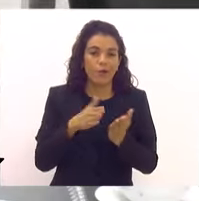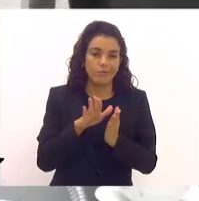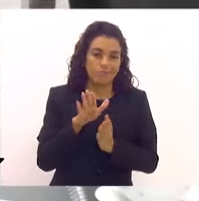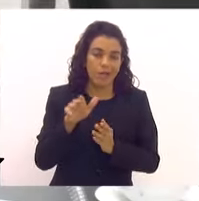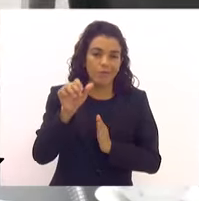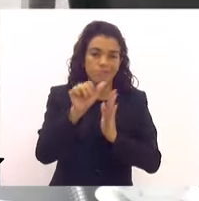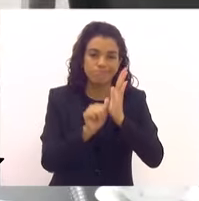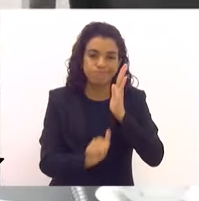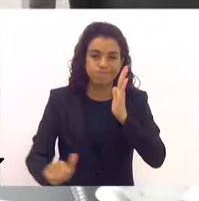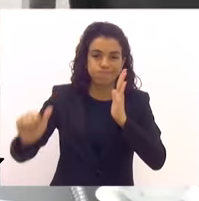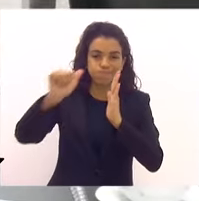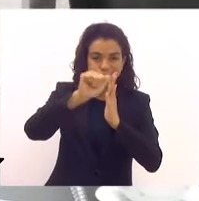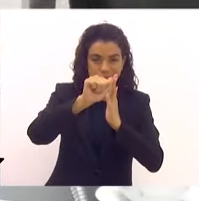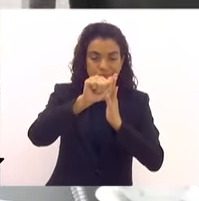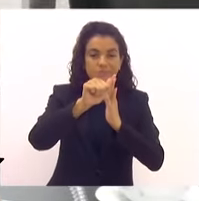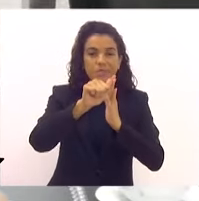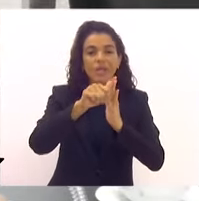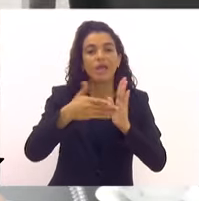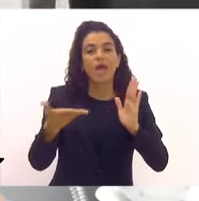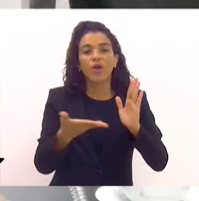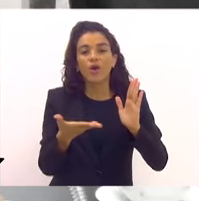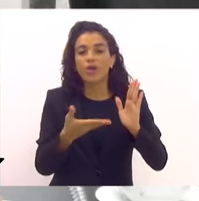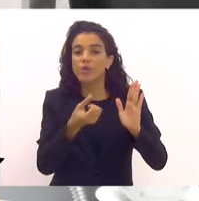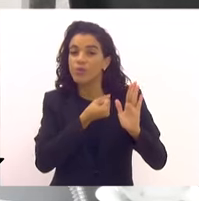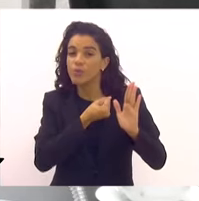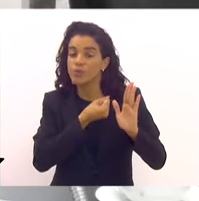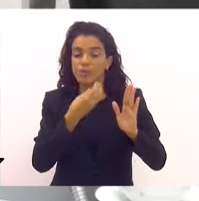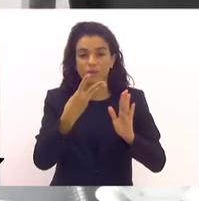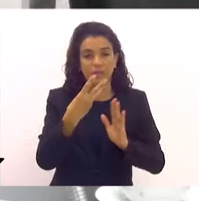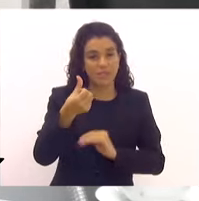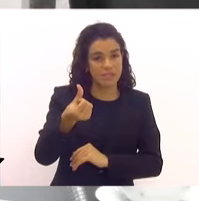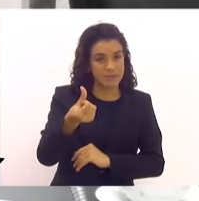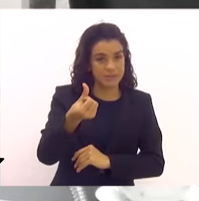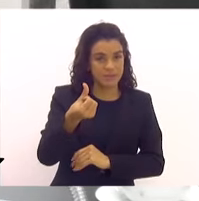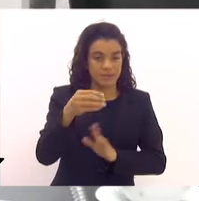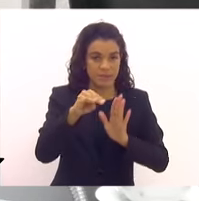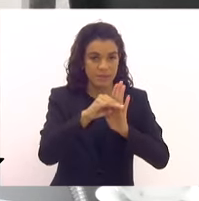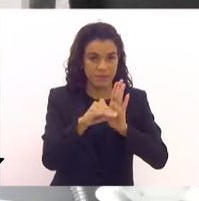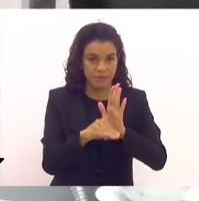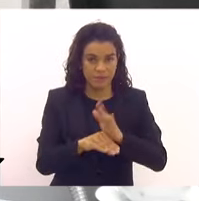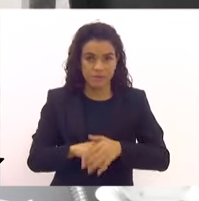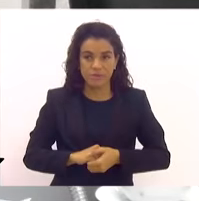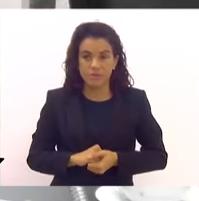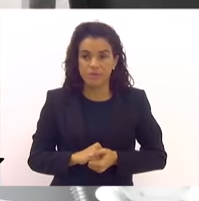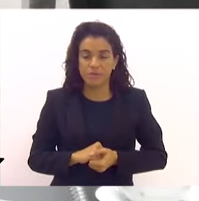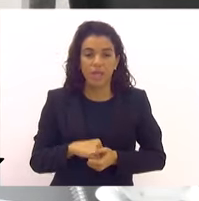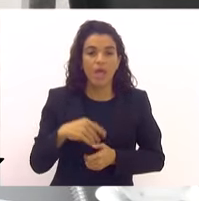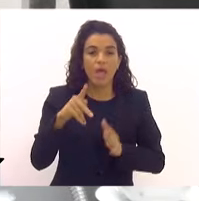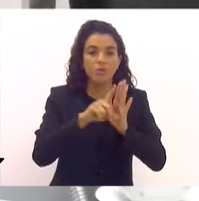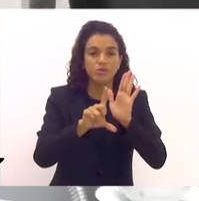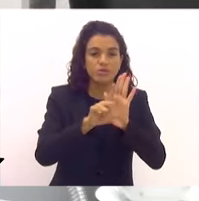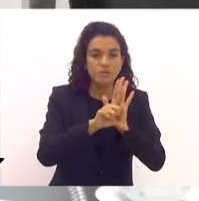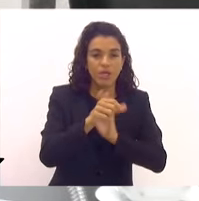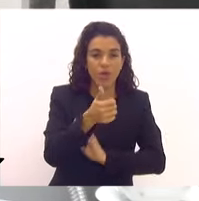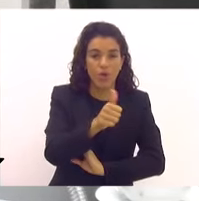para inverter a pauta e cantar o número 36 da pauta. É o PL